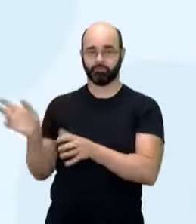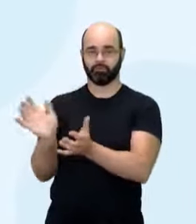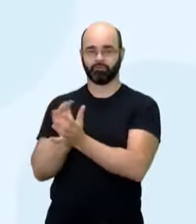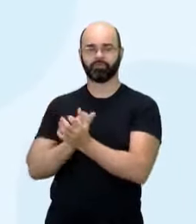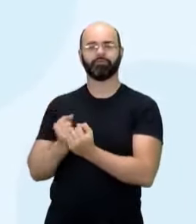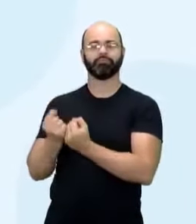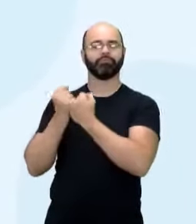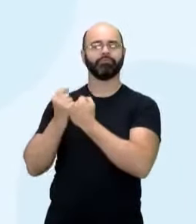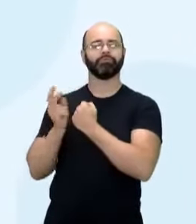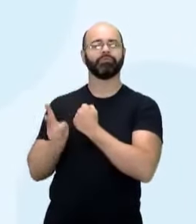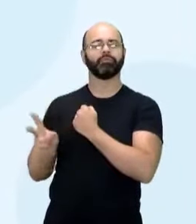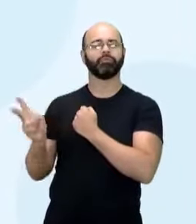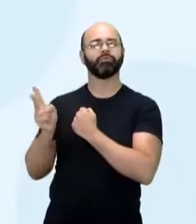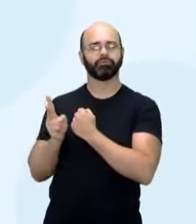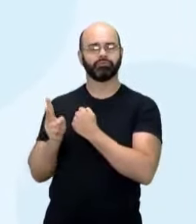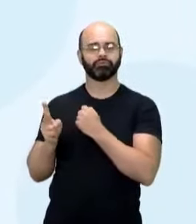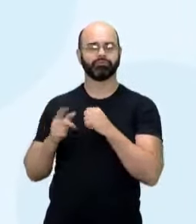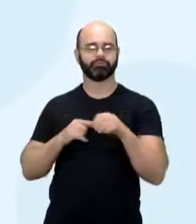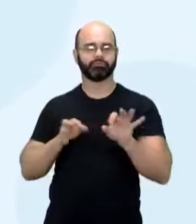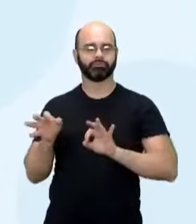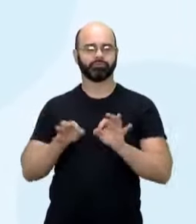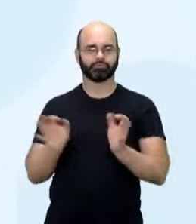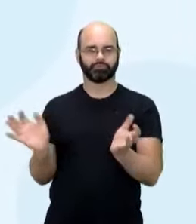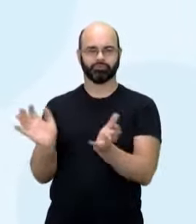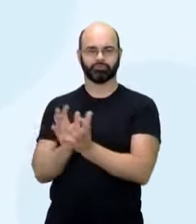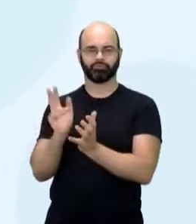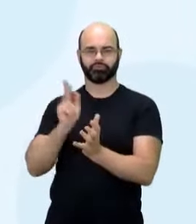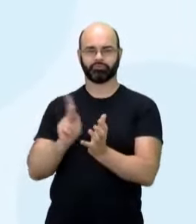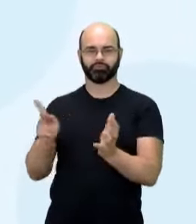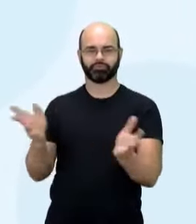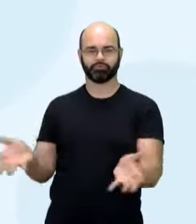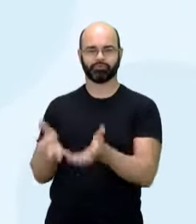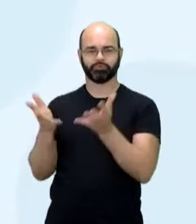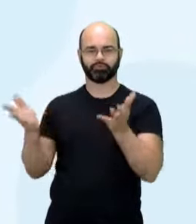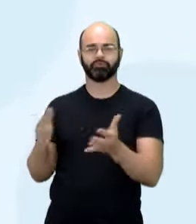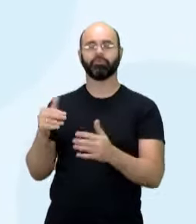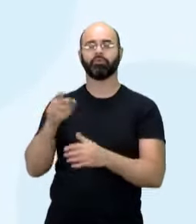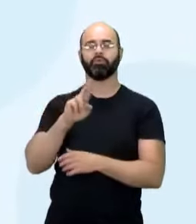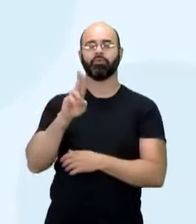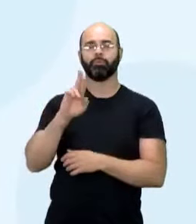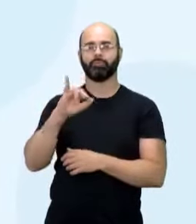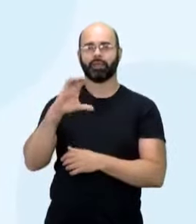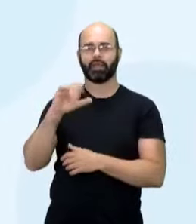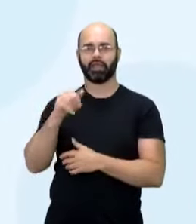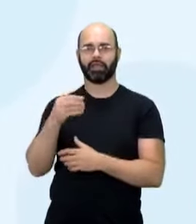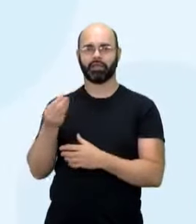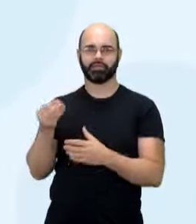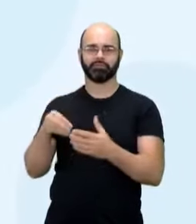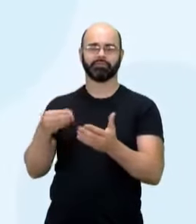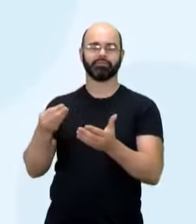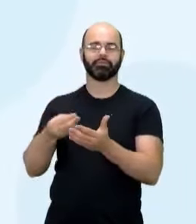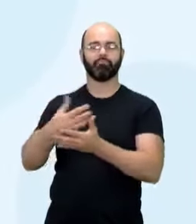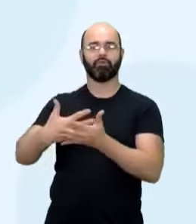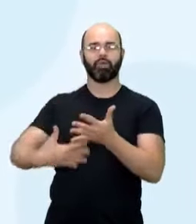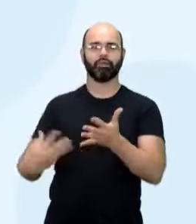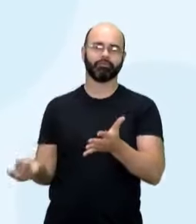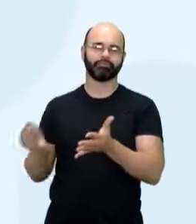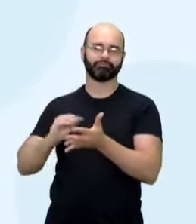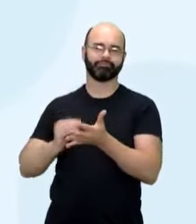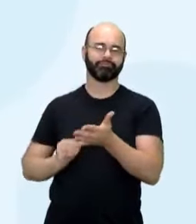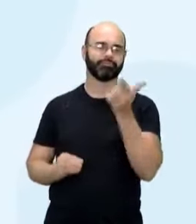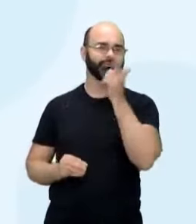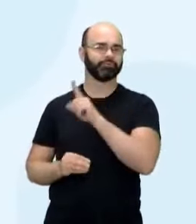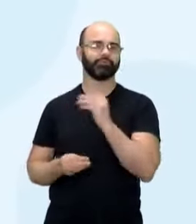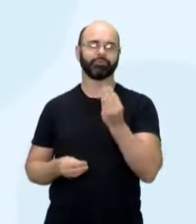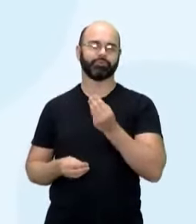nessa significação e mobilização dos estudantes para o preenchimento das rubricas? E eu fiquei muito feliz, porque ele é um item que vocês